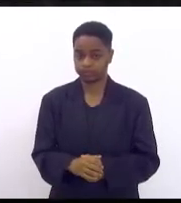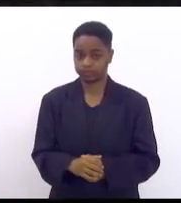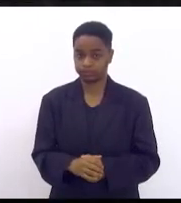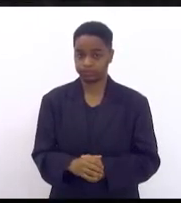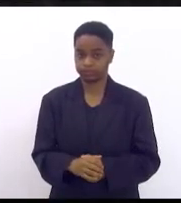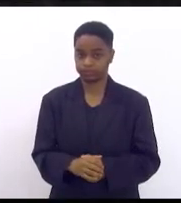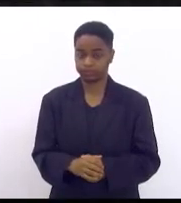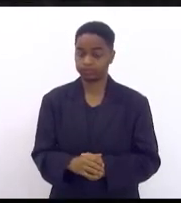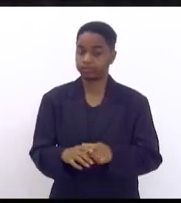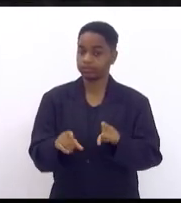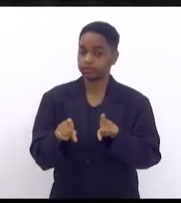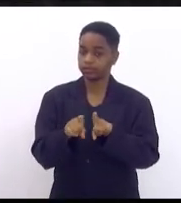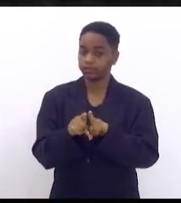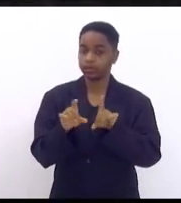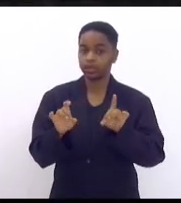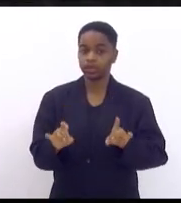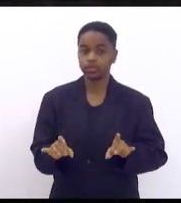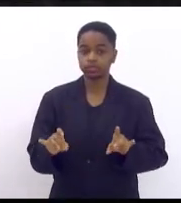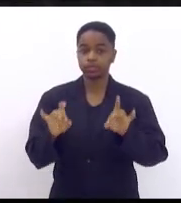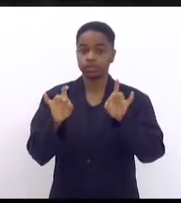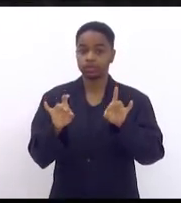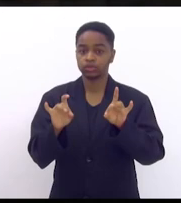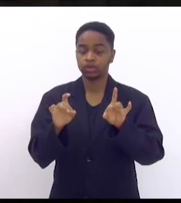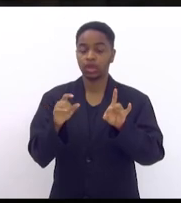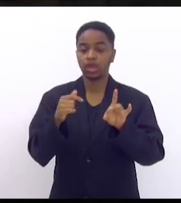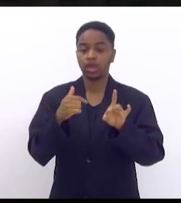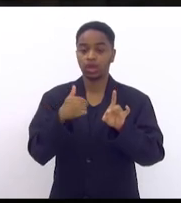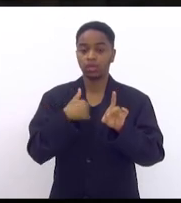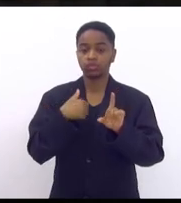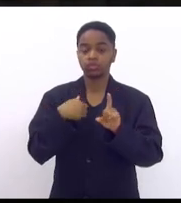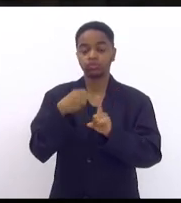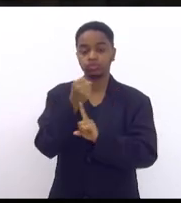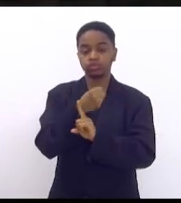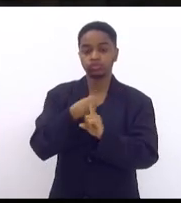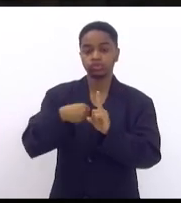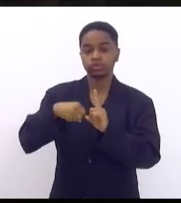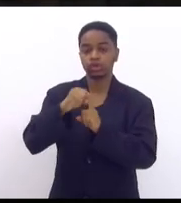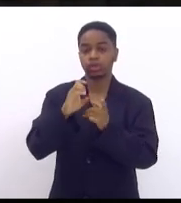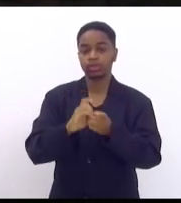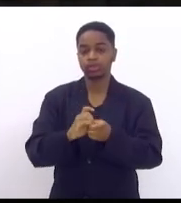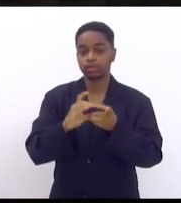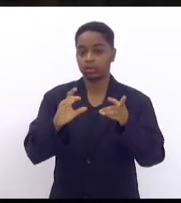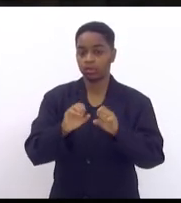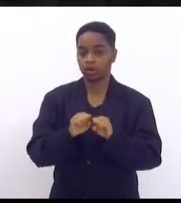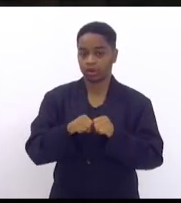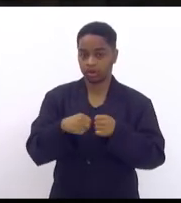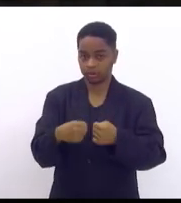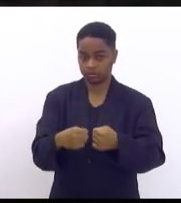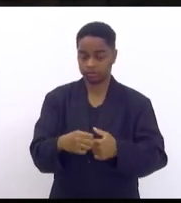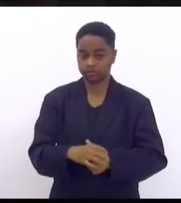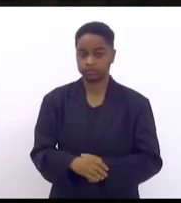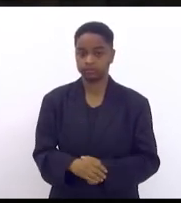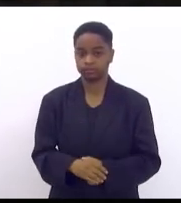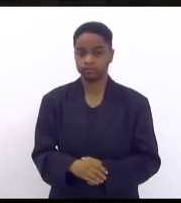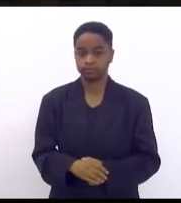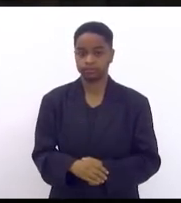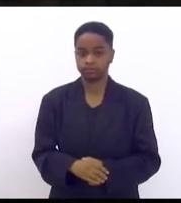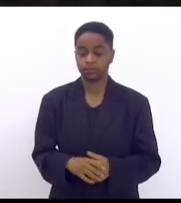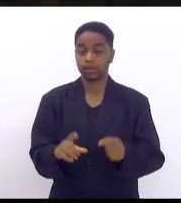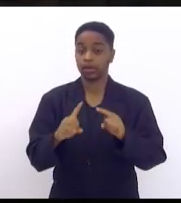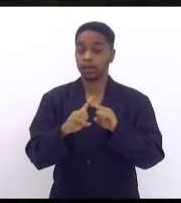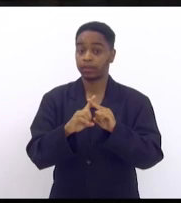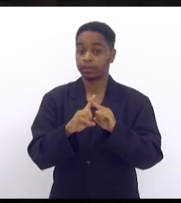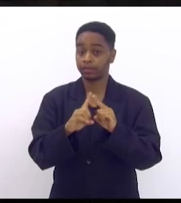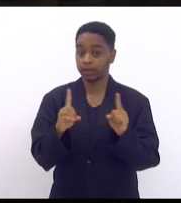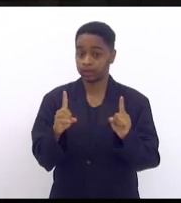e, em especial, um social-democrata. Mas, senhor presidente, a